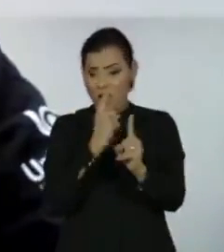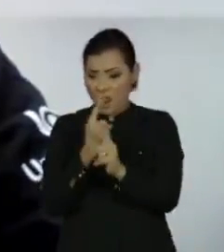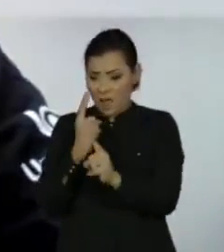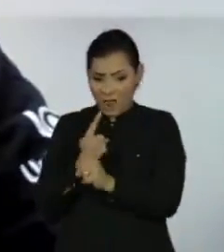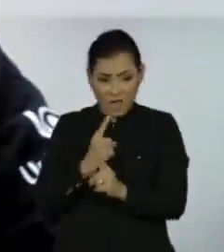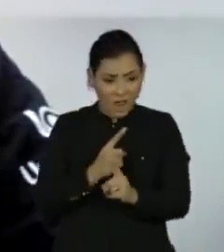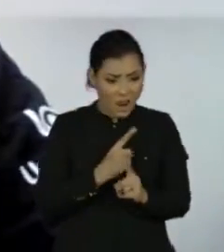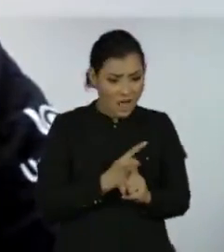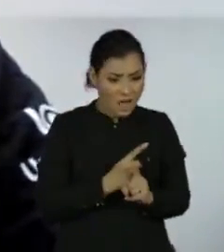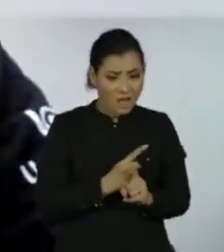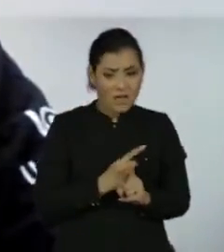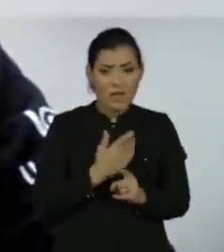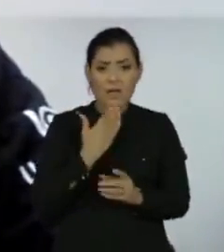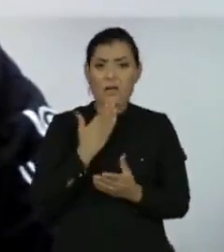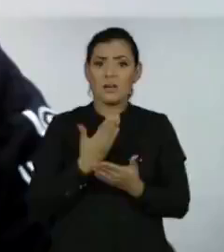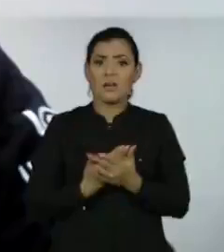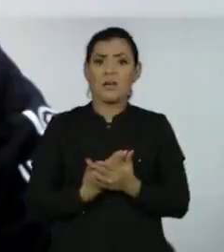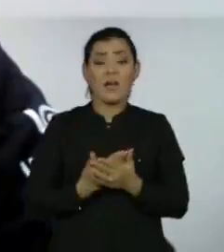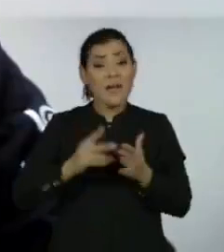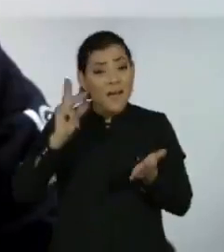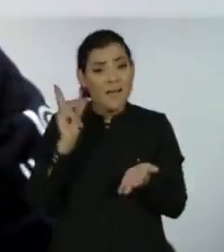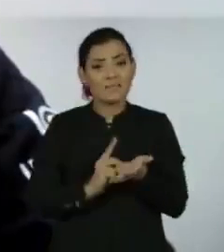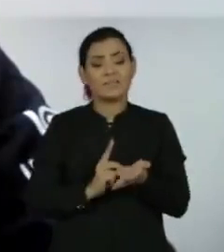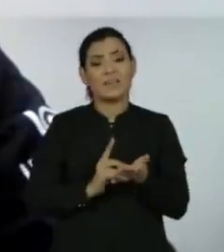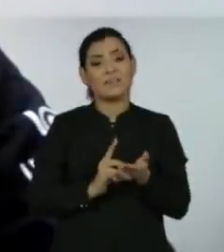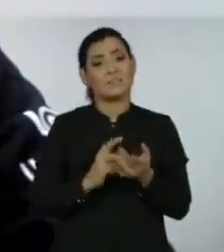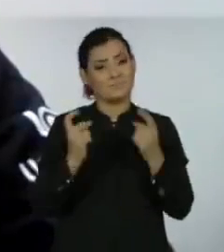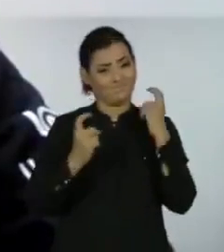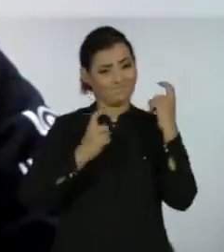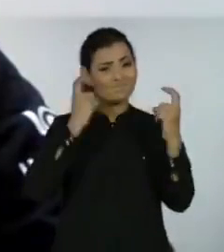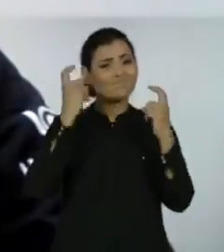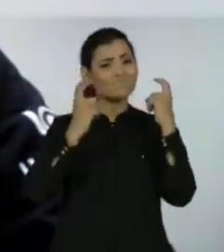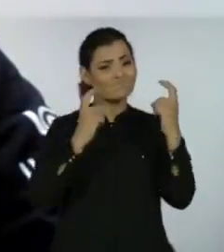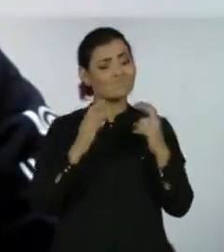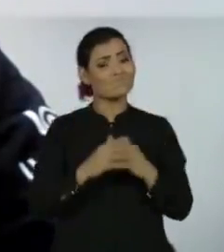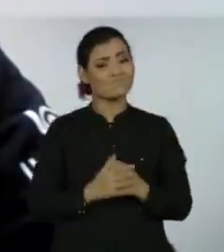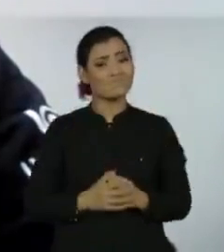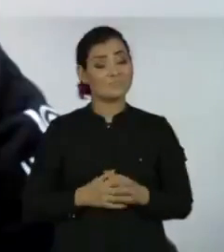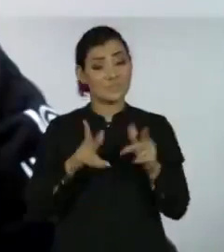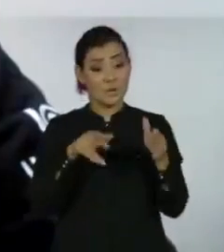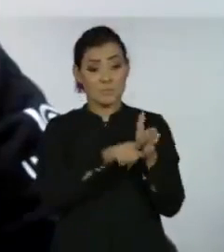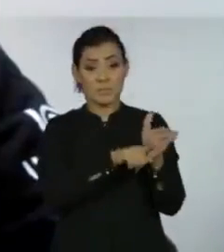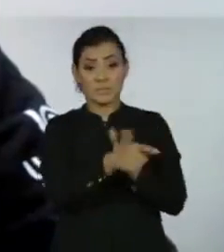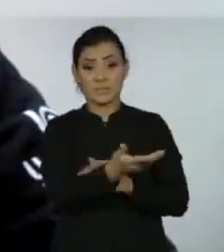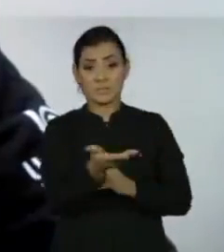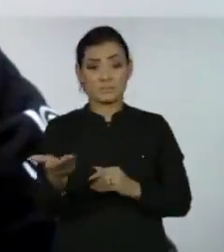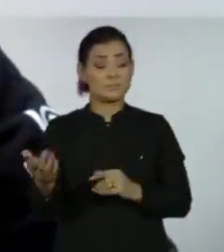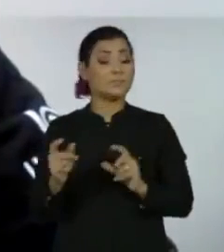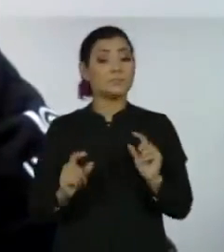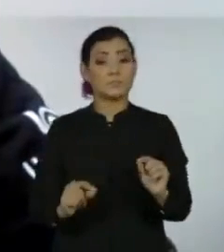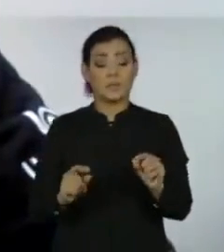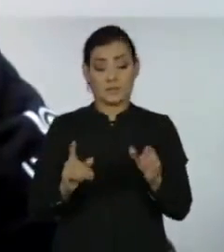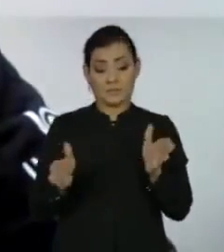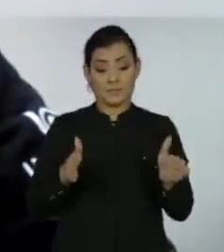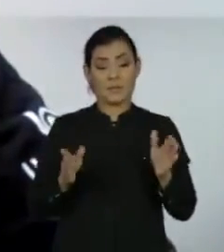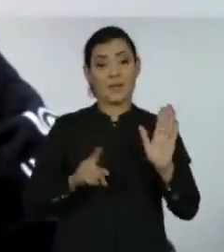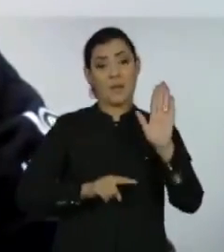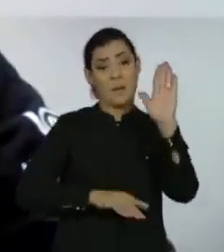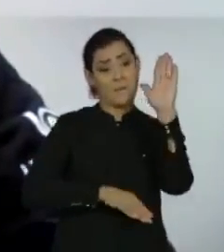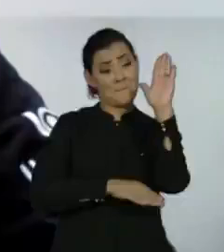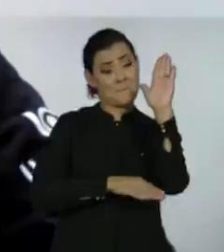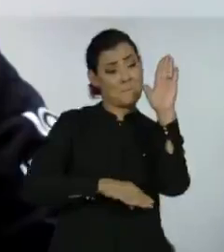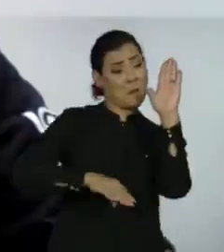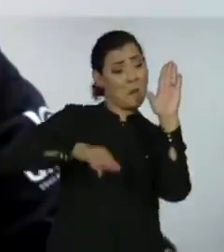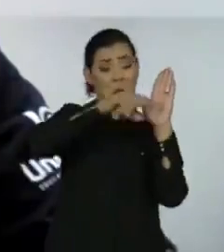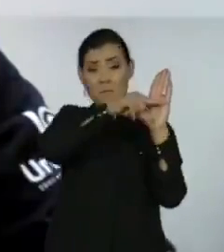pouco, desvelando uma realidade social que nos preocupa, Como apontado na pesquisa, nós estamos no ranking do país